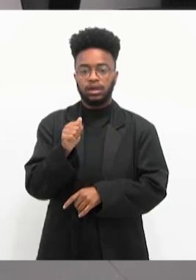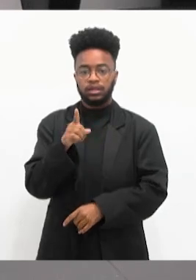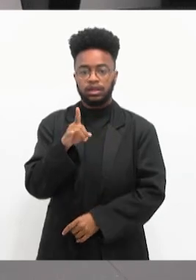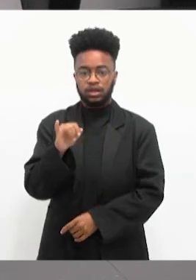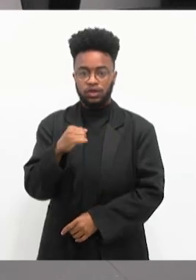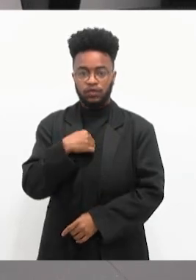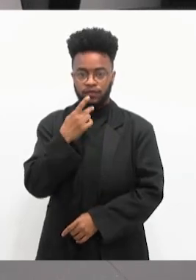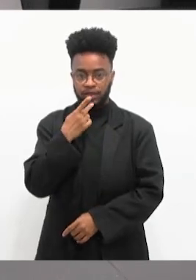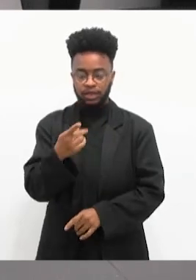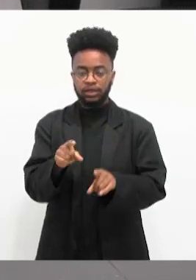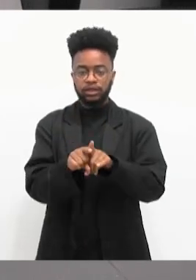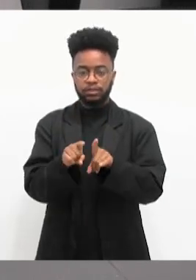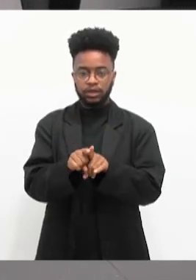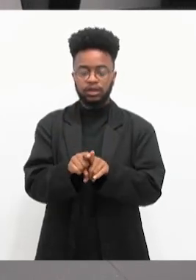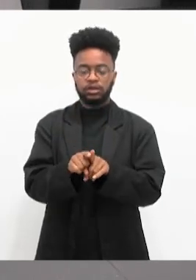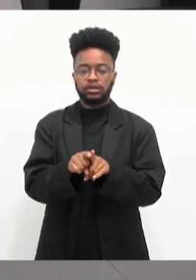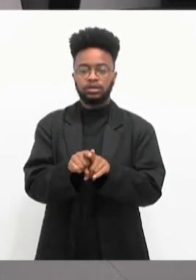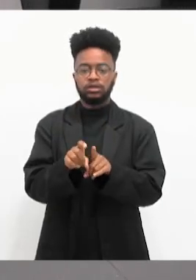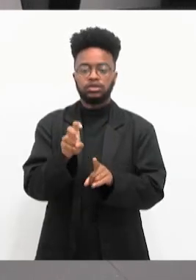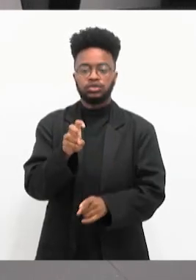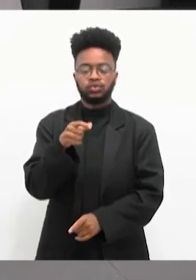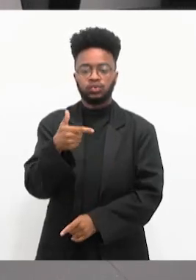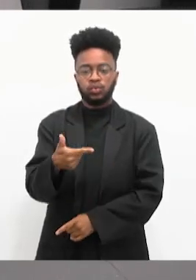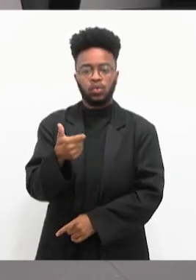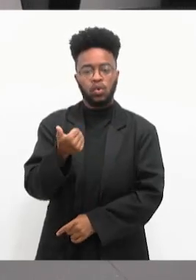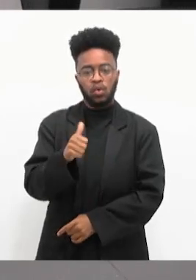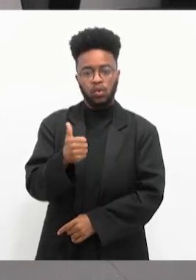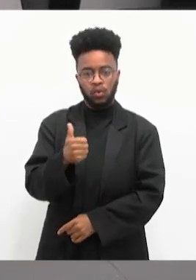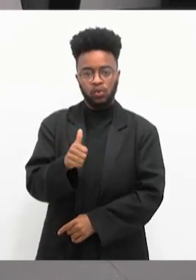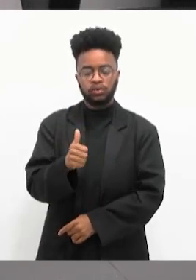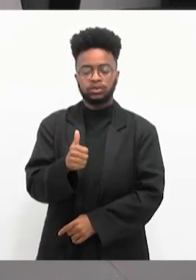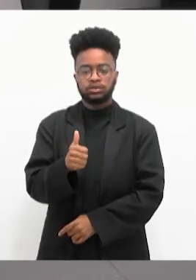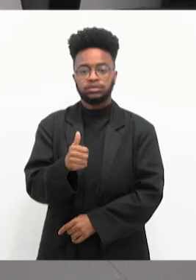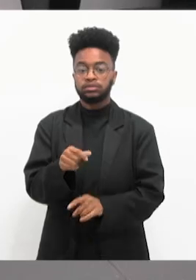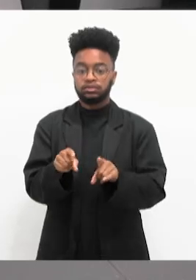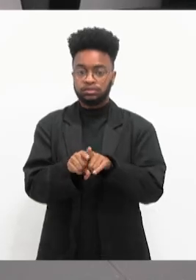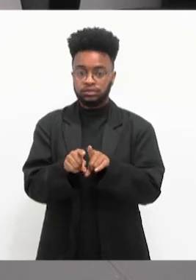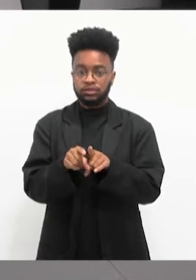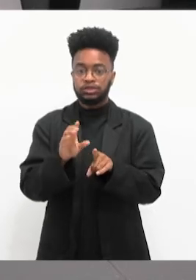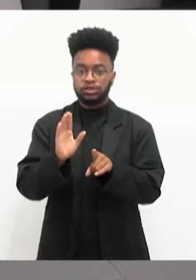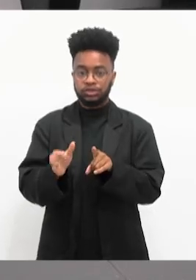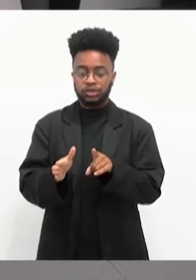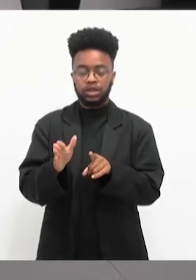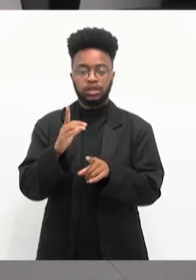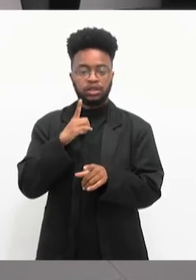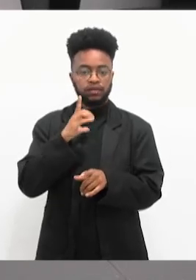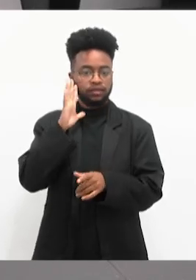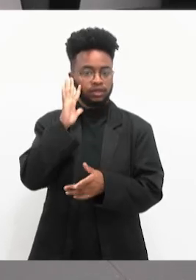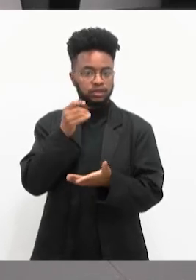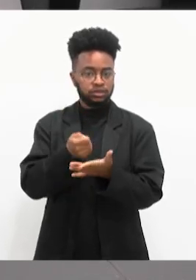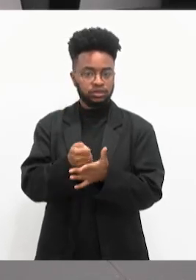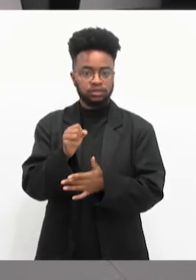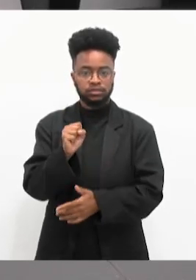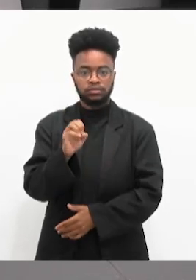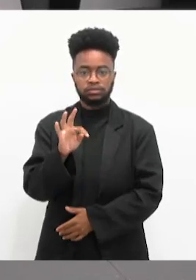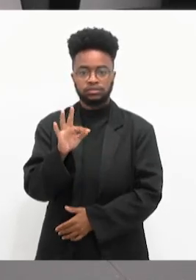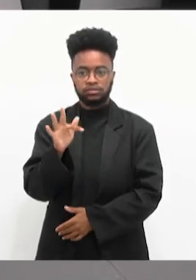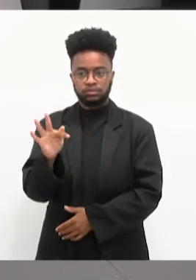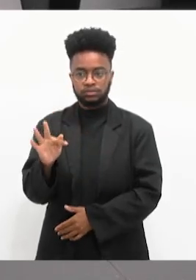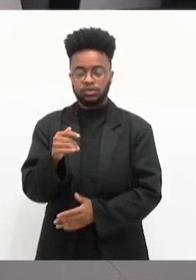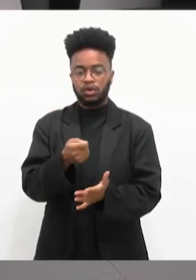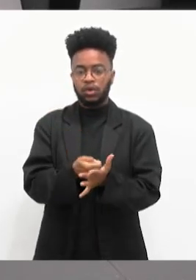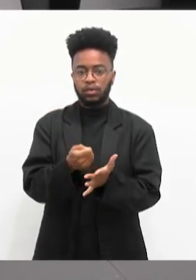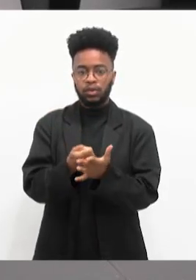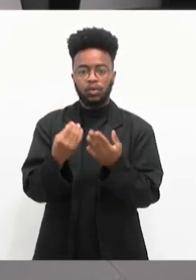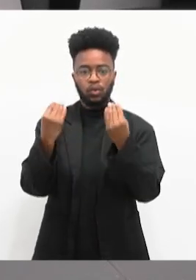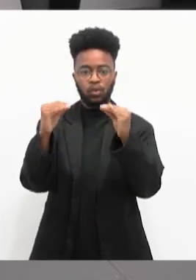ADI 5211, que também invalidou já, numa decisão recente do STF, normas estaduais que obrigavam a impressão de frases